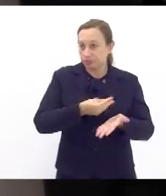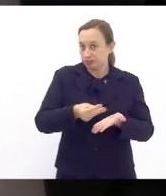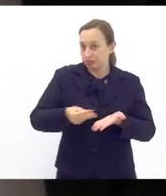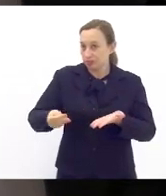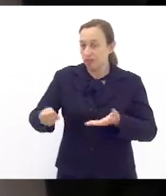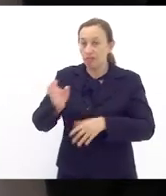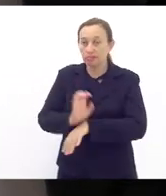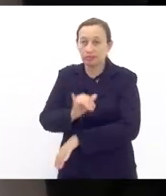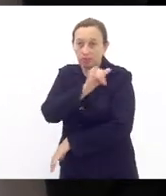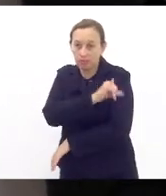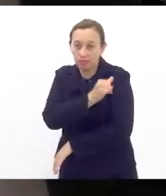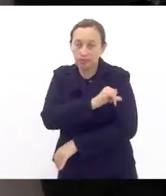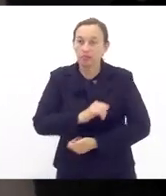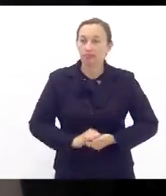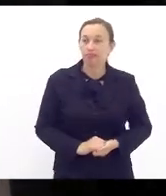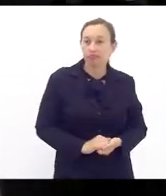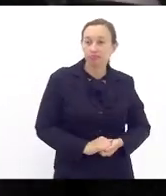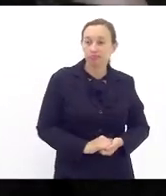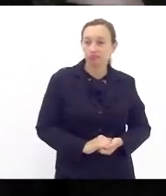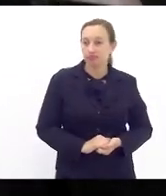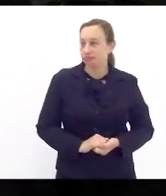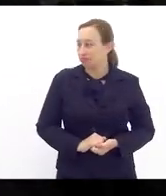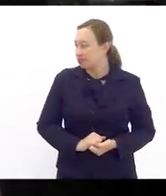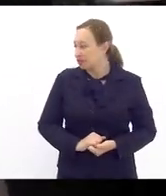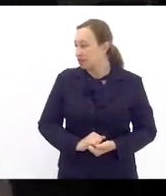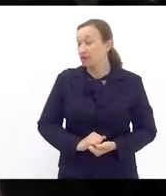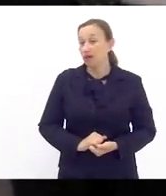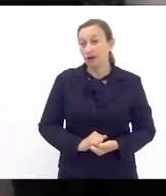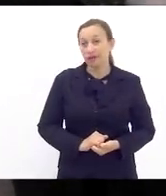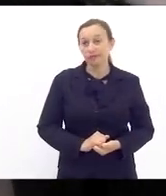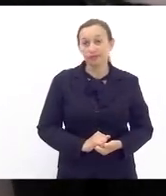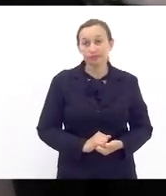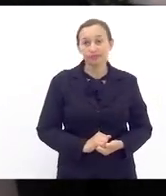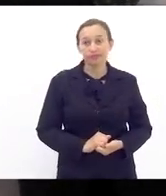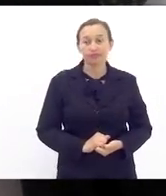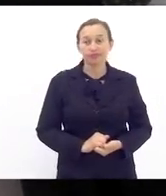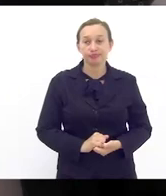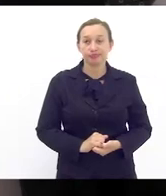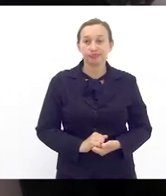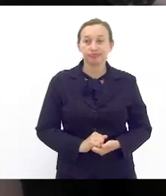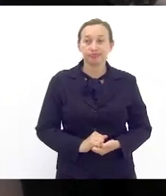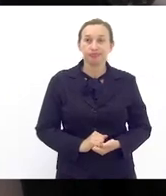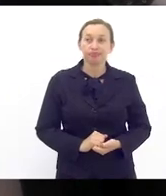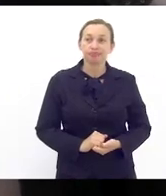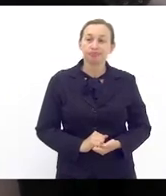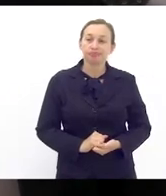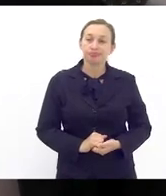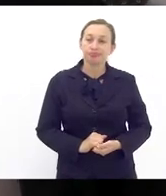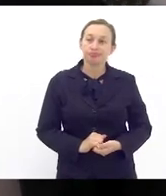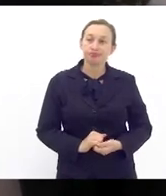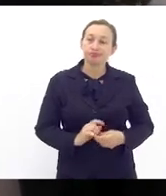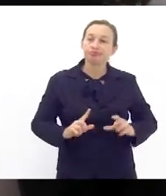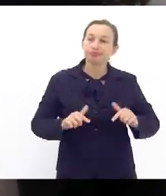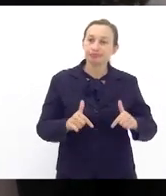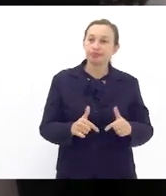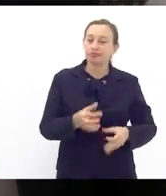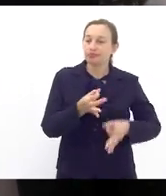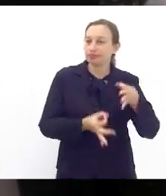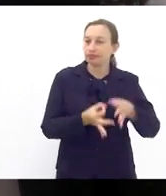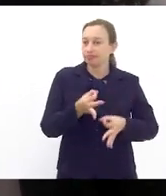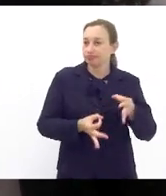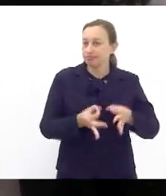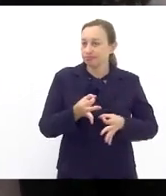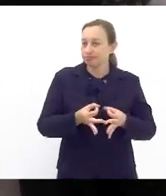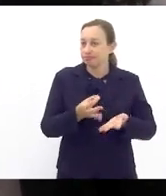Janeiro e entre os 10 maiores Réus demandados nas ações judiciais individuais